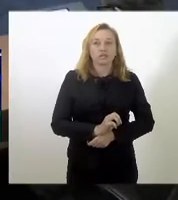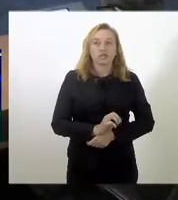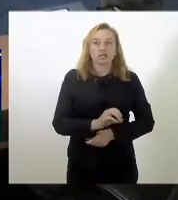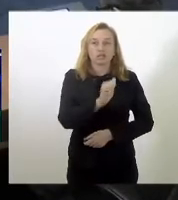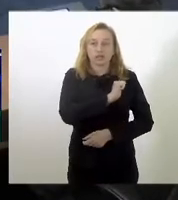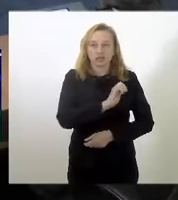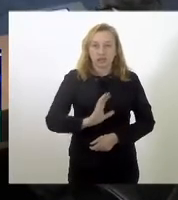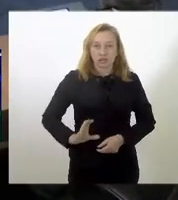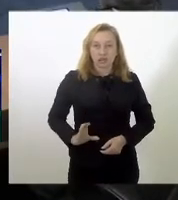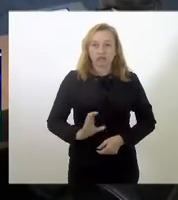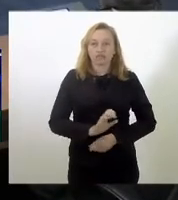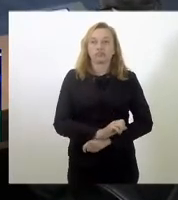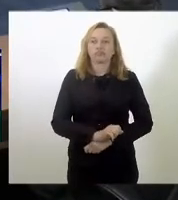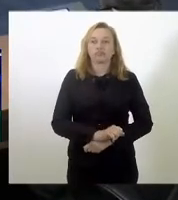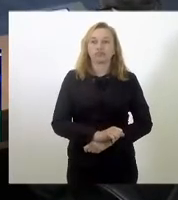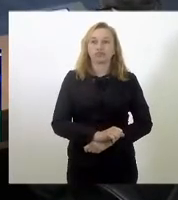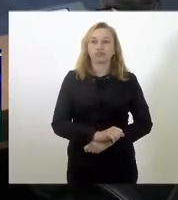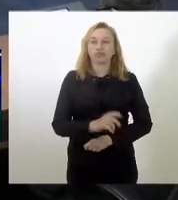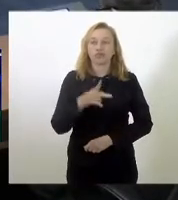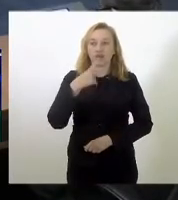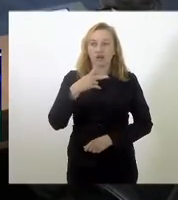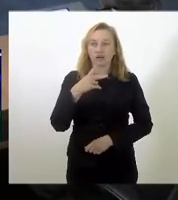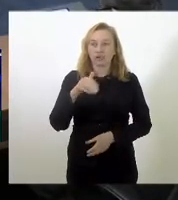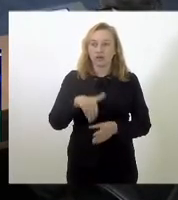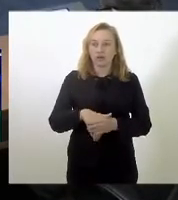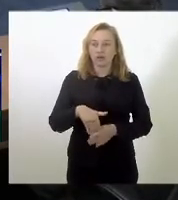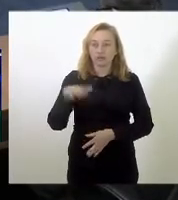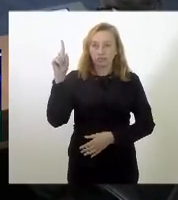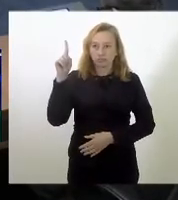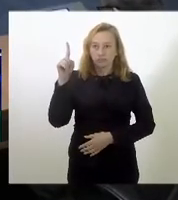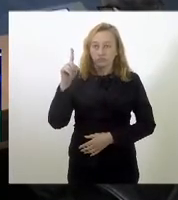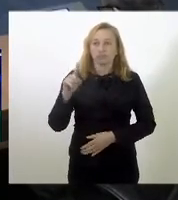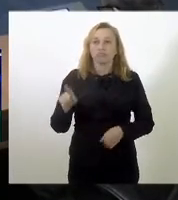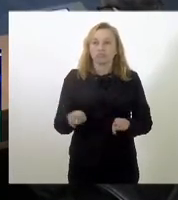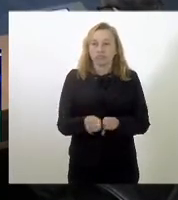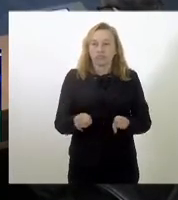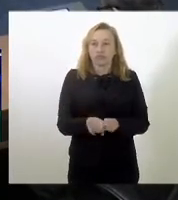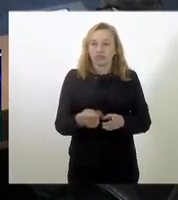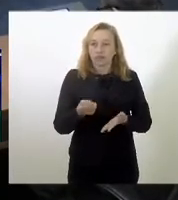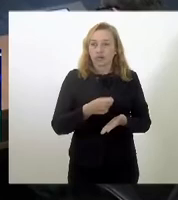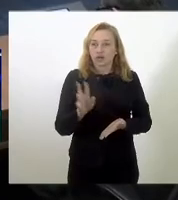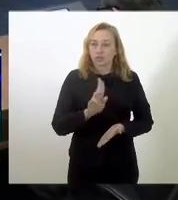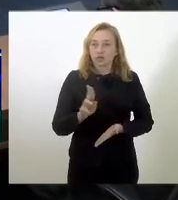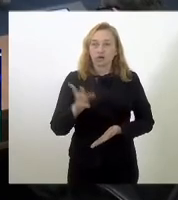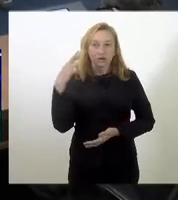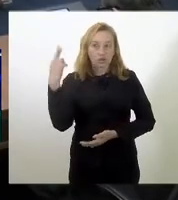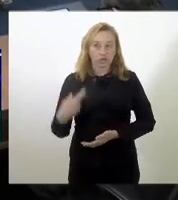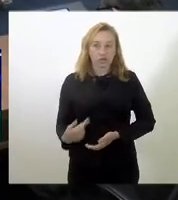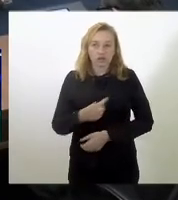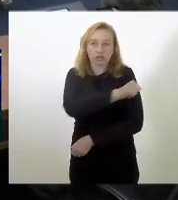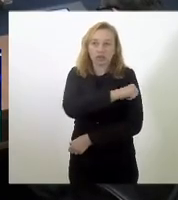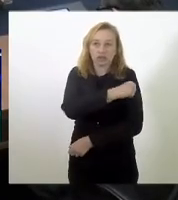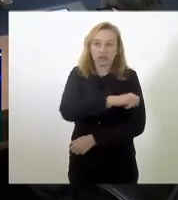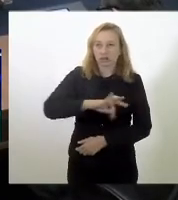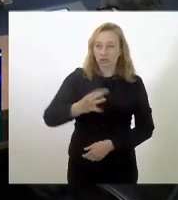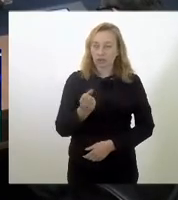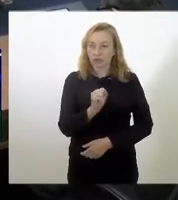Siciliano. Para declarar também, presidente. Declarar, estão inscritos para declarar. Renata, enfermeira, Marta